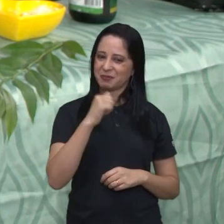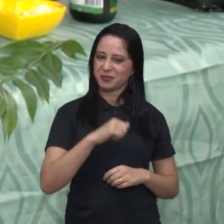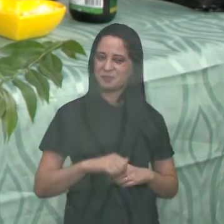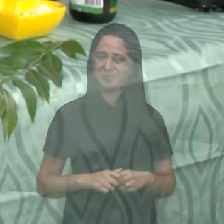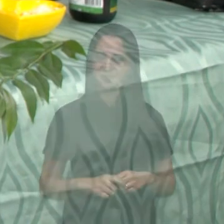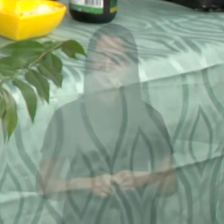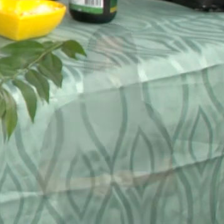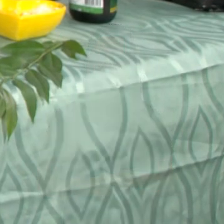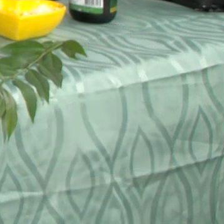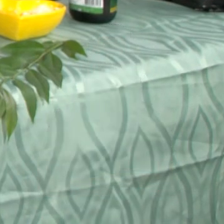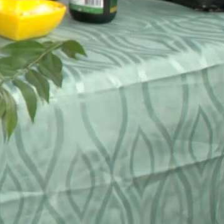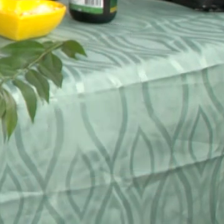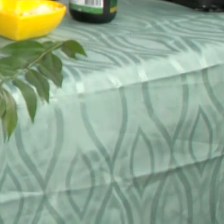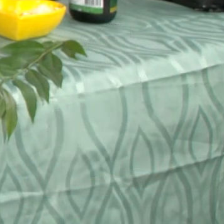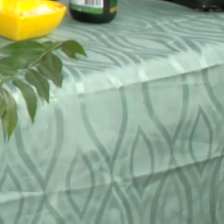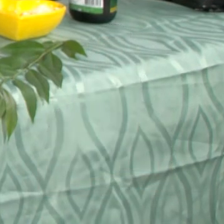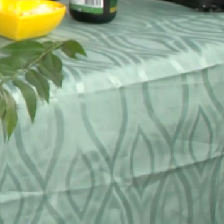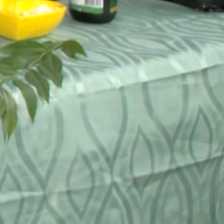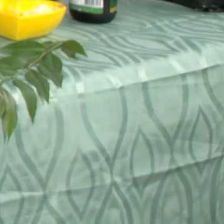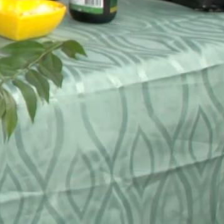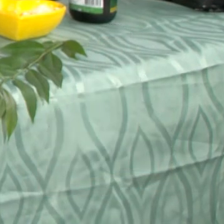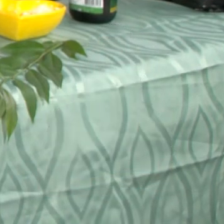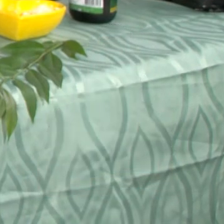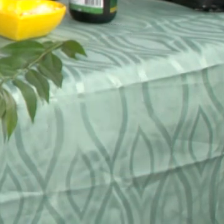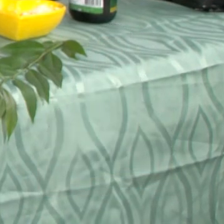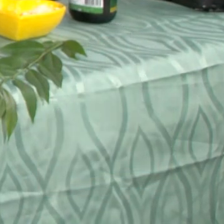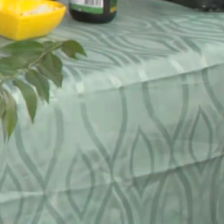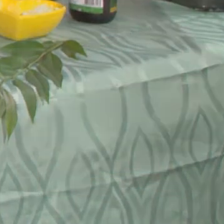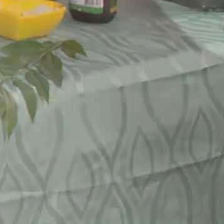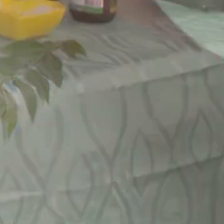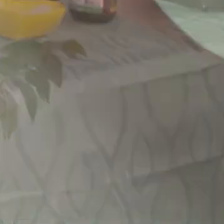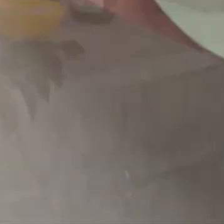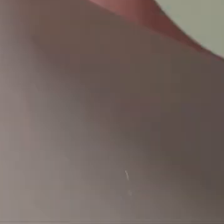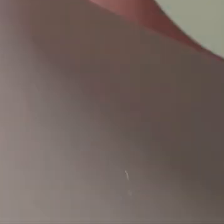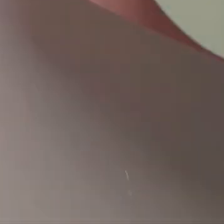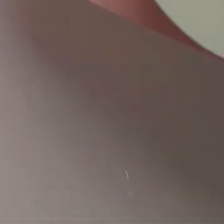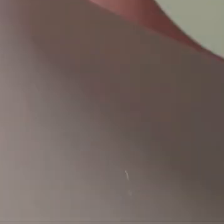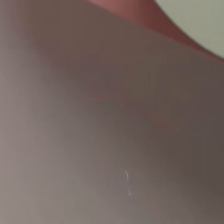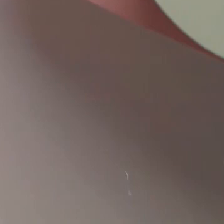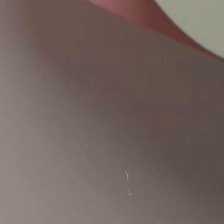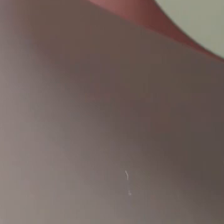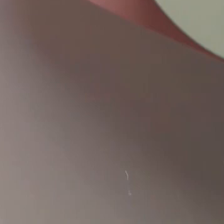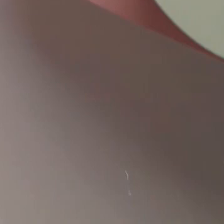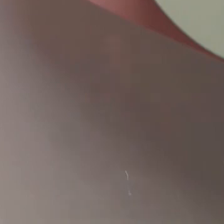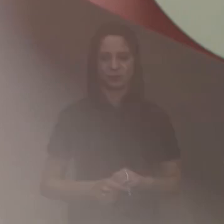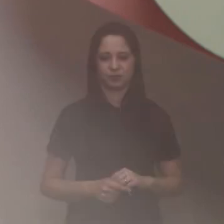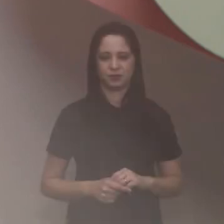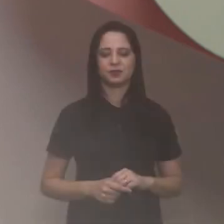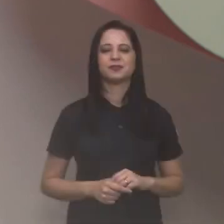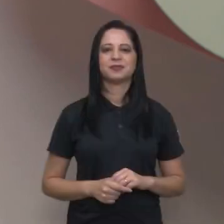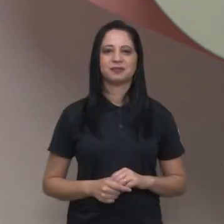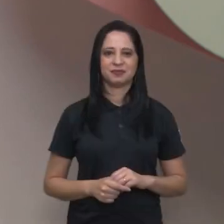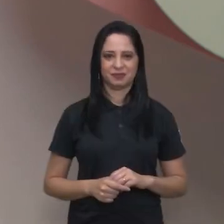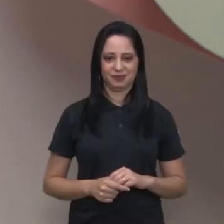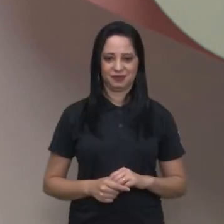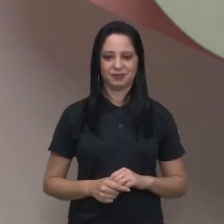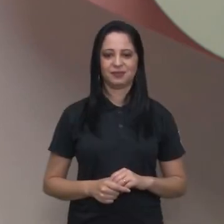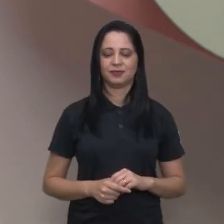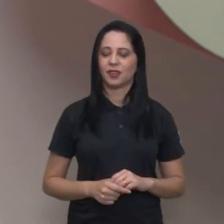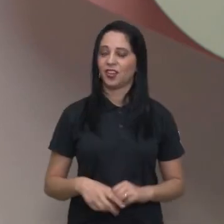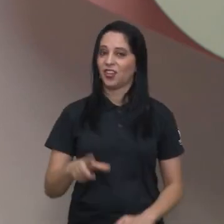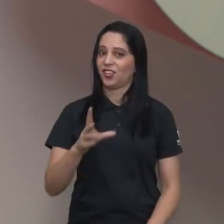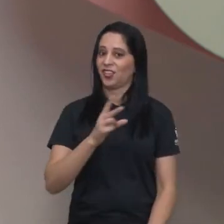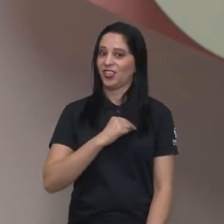pra lá? Até mais. Gente, Tava